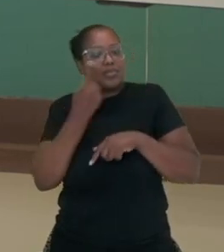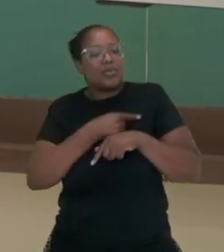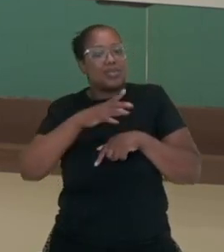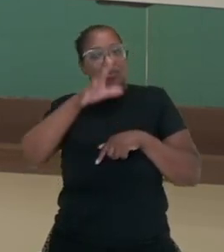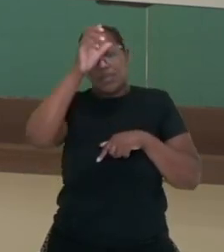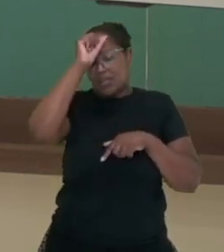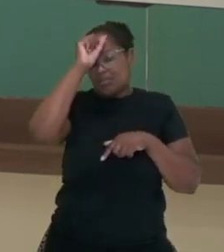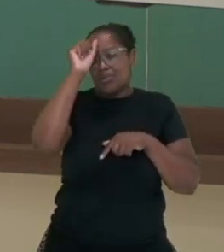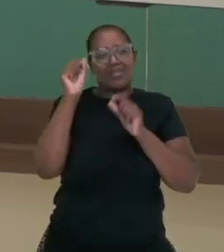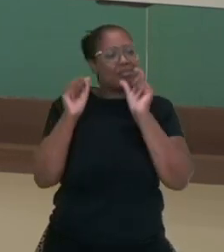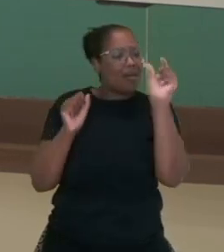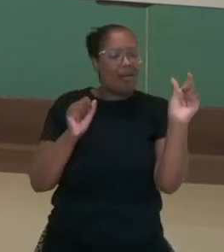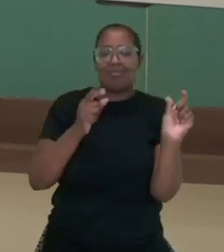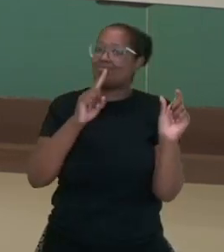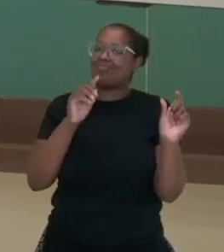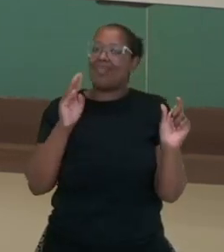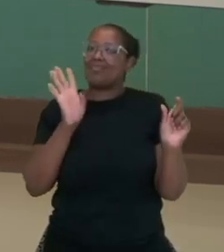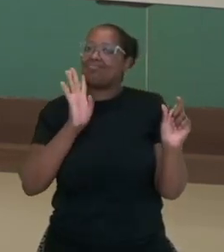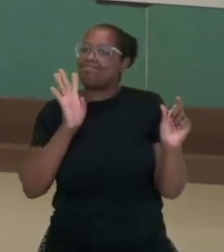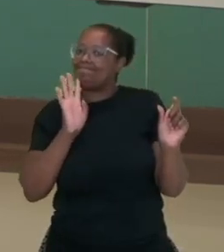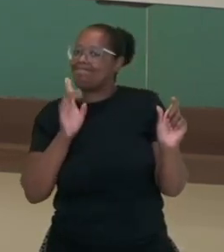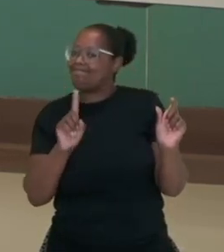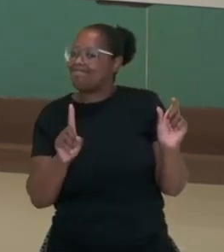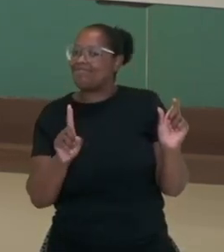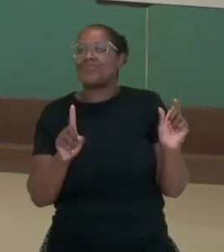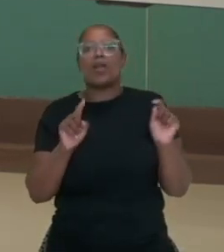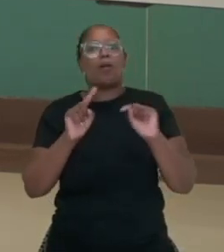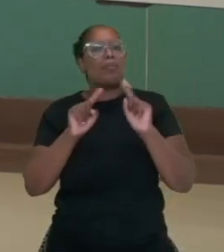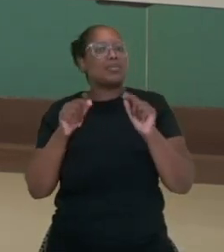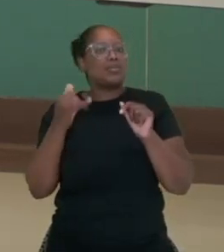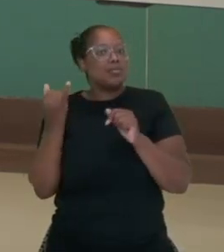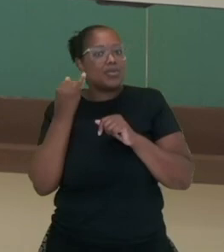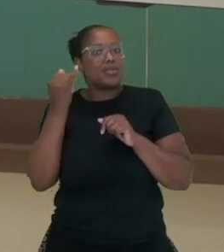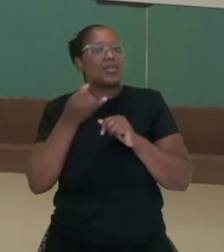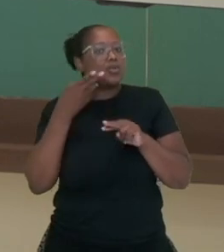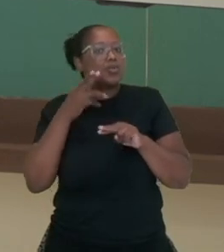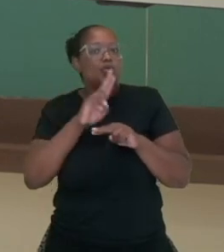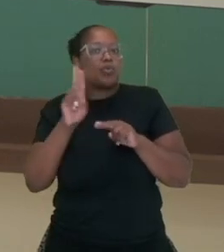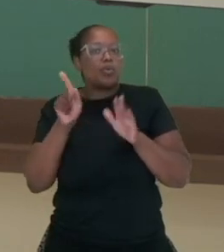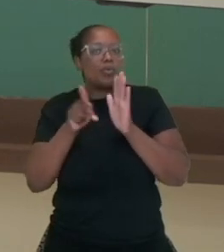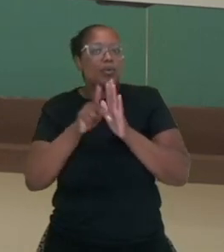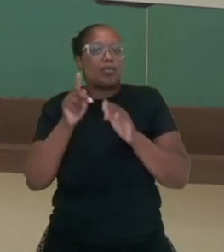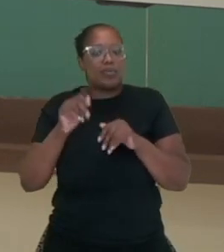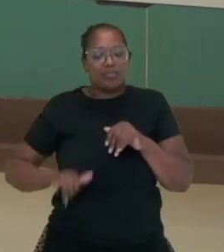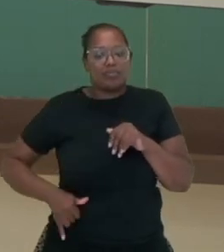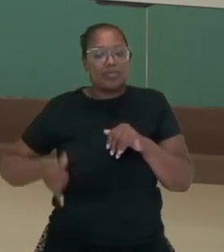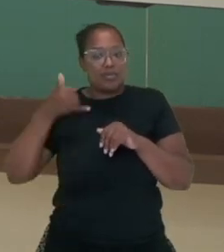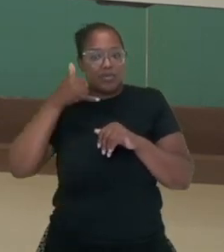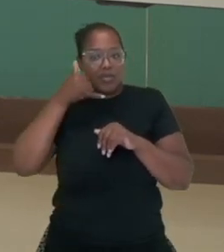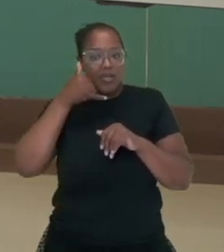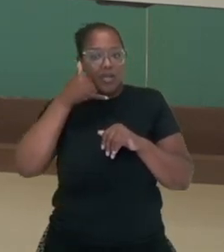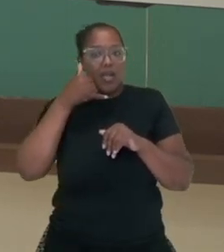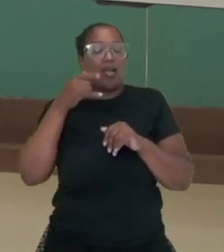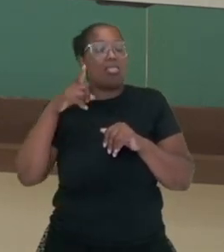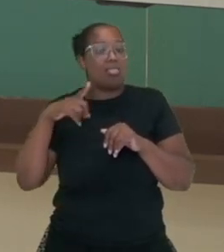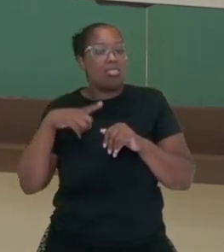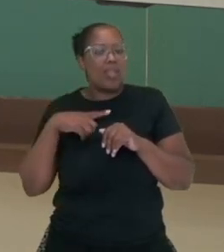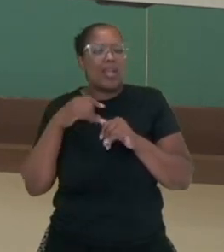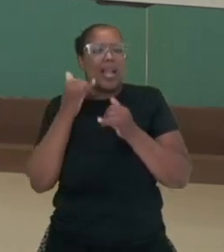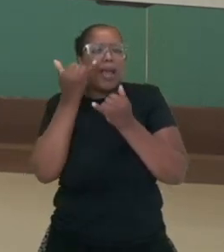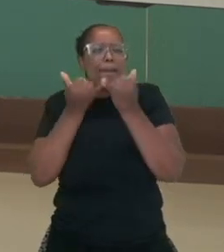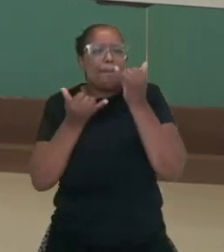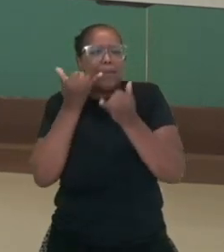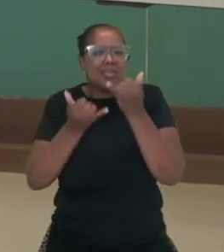é legal, né? Então, procurar usar ou telefone móvel ou smartphone. Possuem uma arquitetura interna muito parecida com a dos